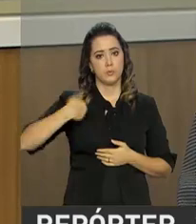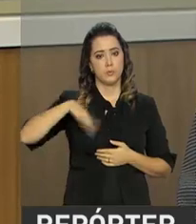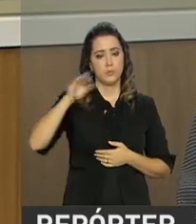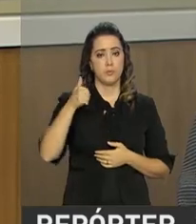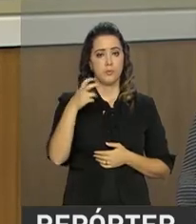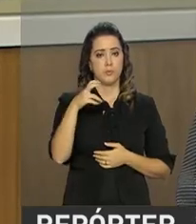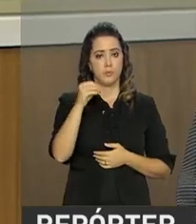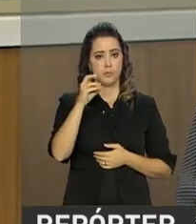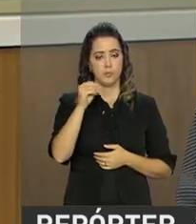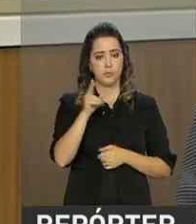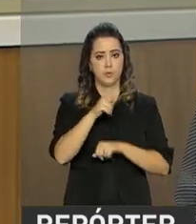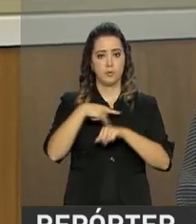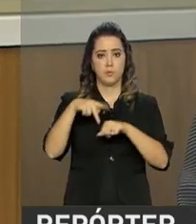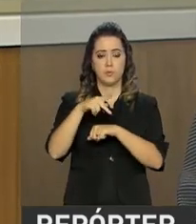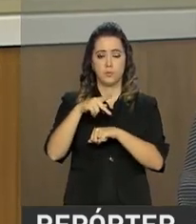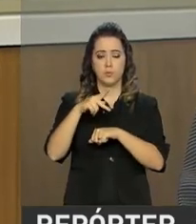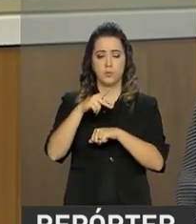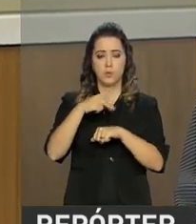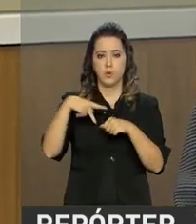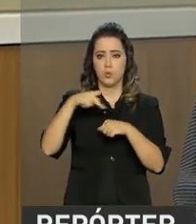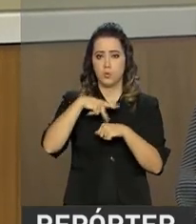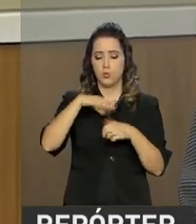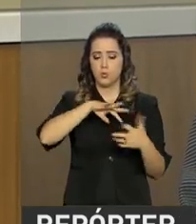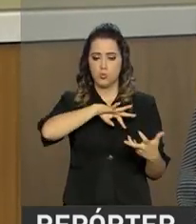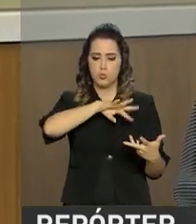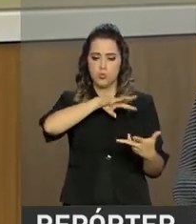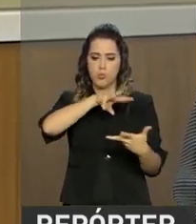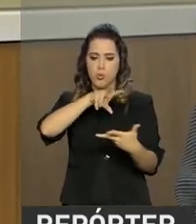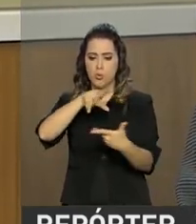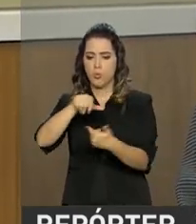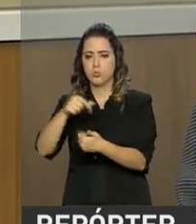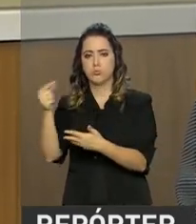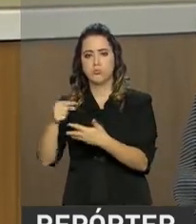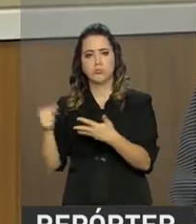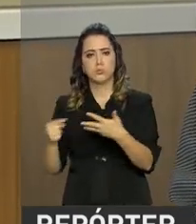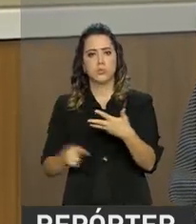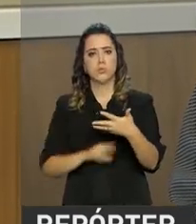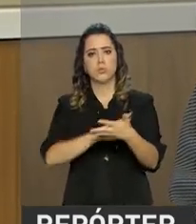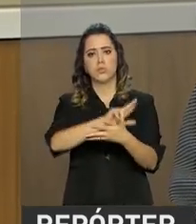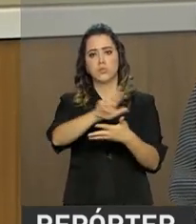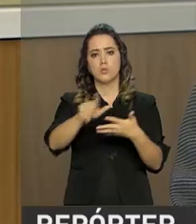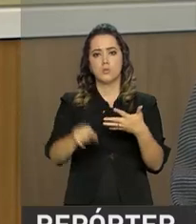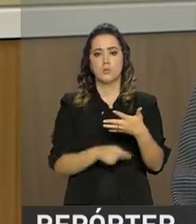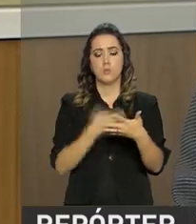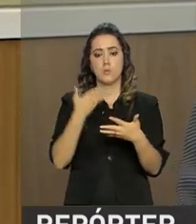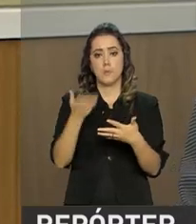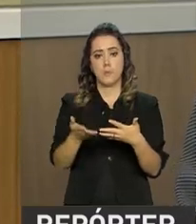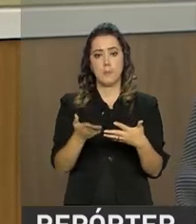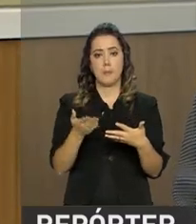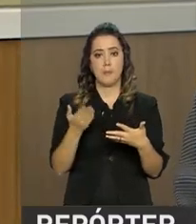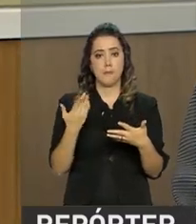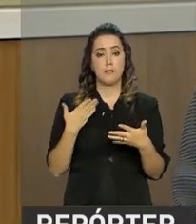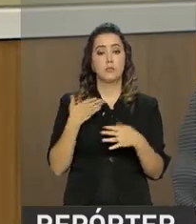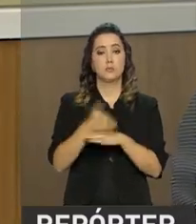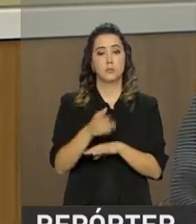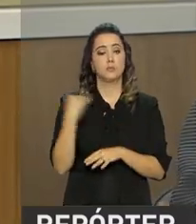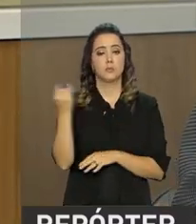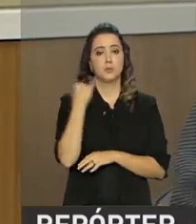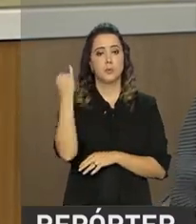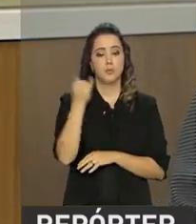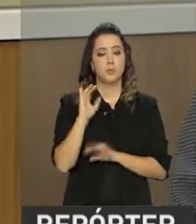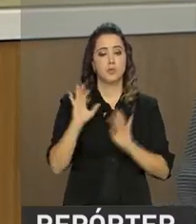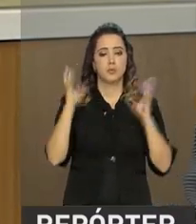1500 representações de todo mundo instituições de diversos países participando e vai ser um grande evento